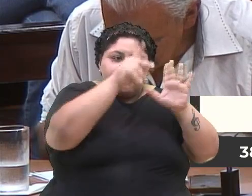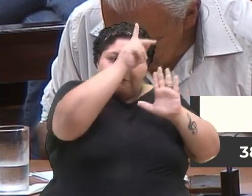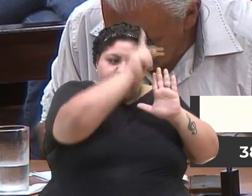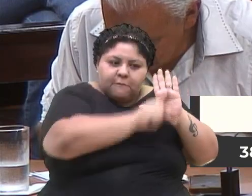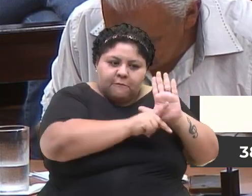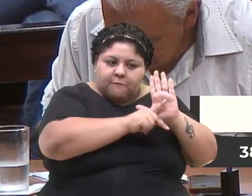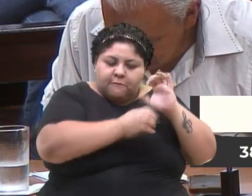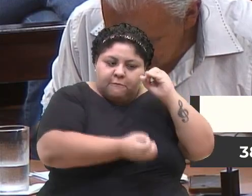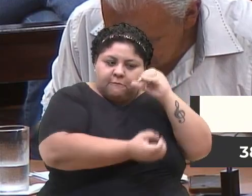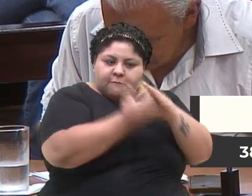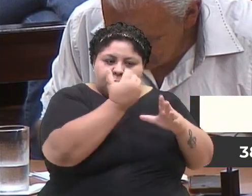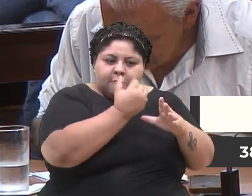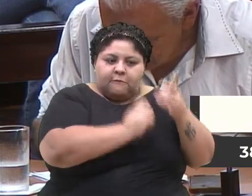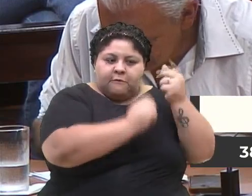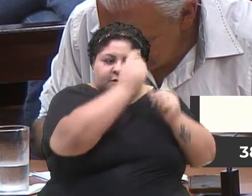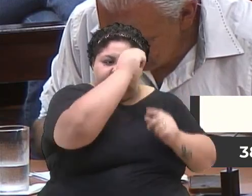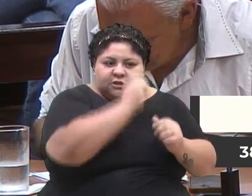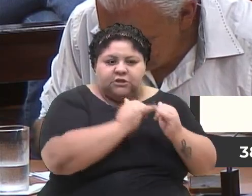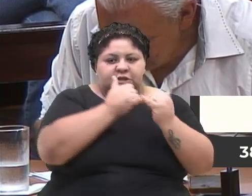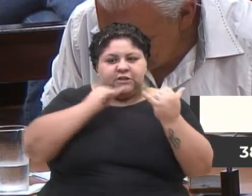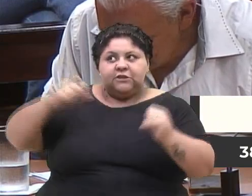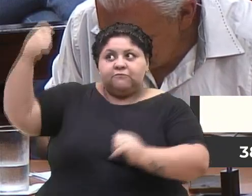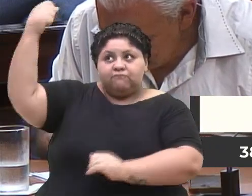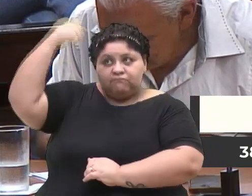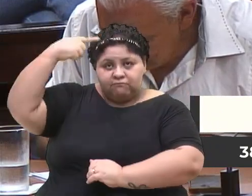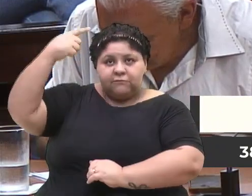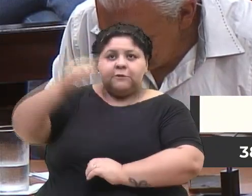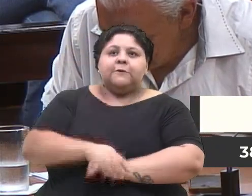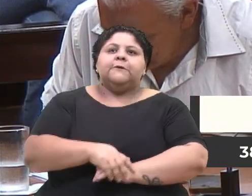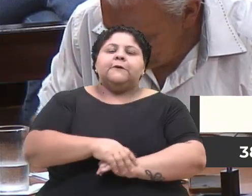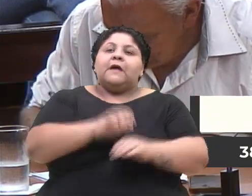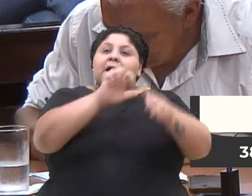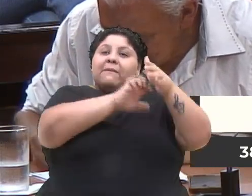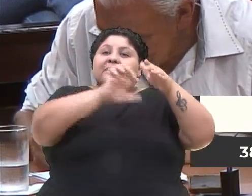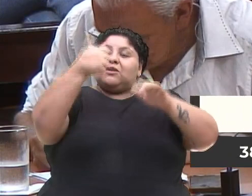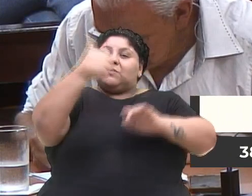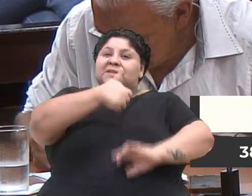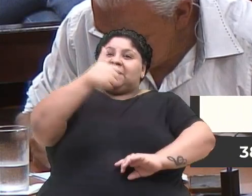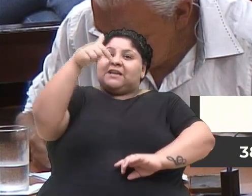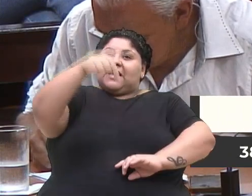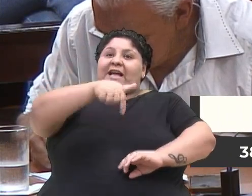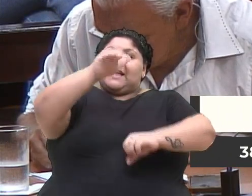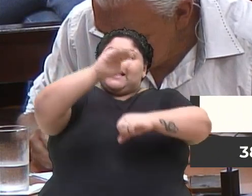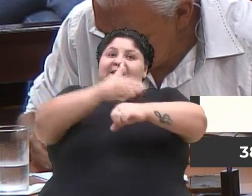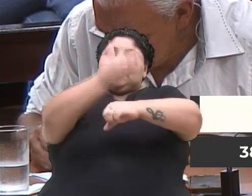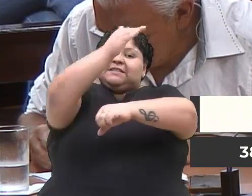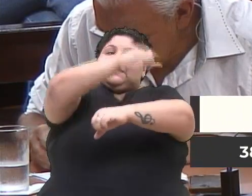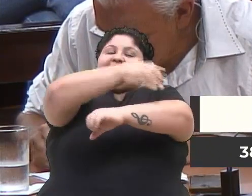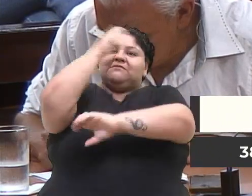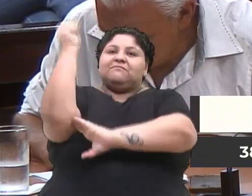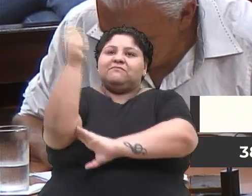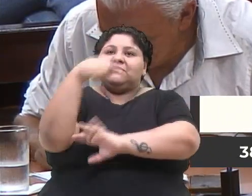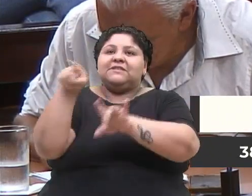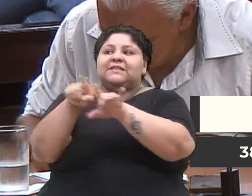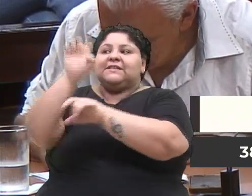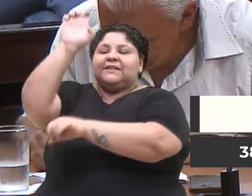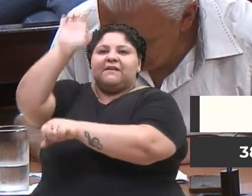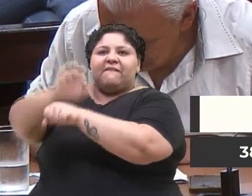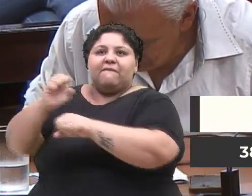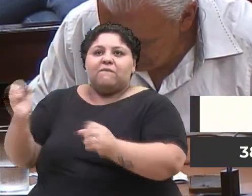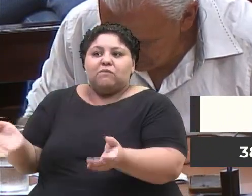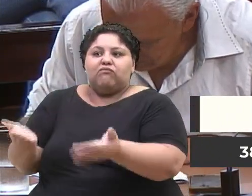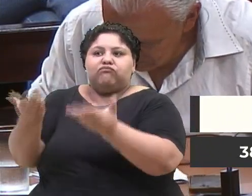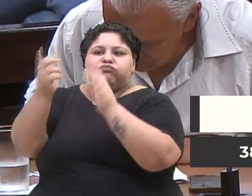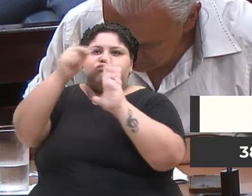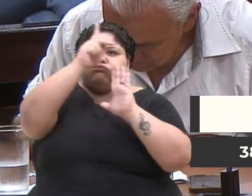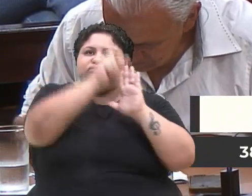de usina energia solar. A GereSol foi uma das primeiras empresas na Serra Gaúcha e do Estado a atuar no desenvolvimento de